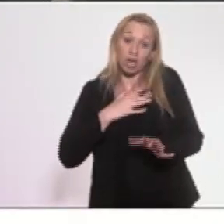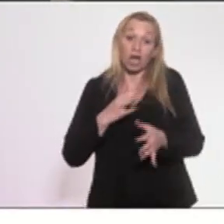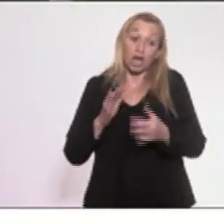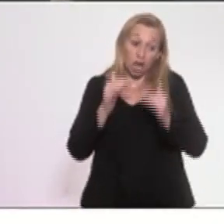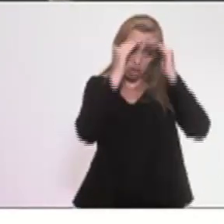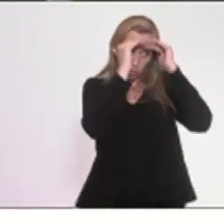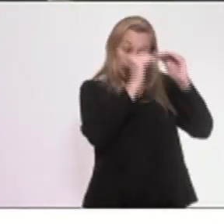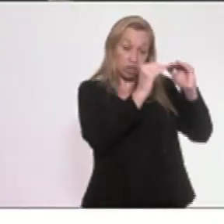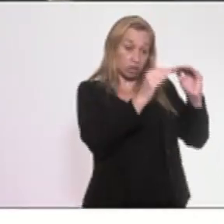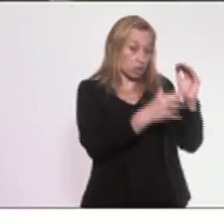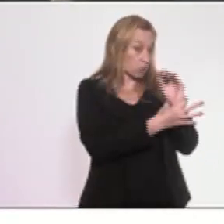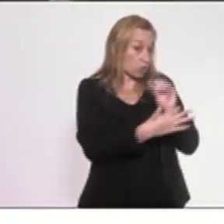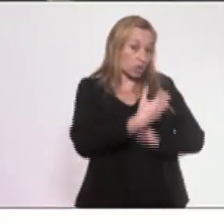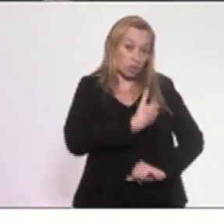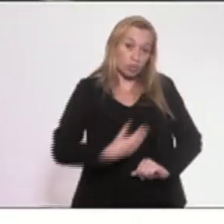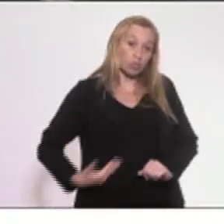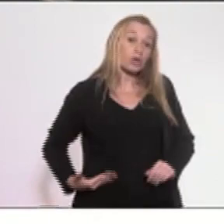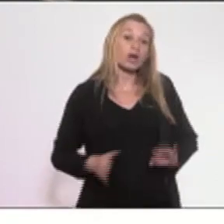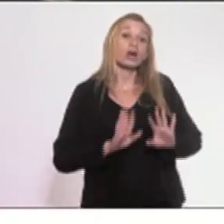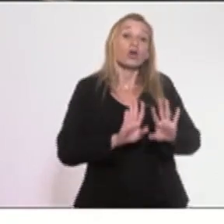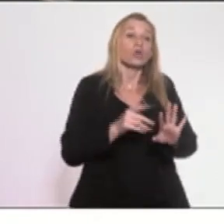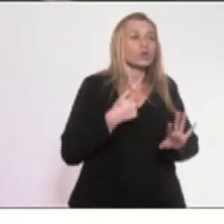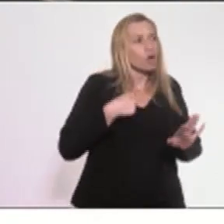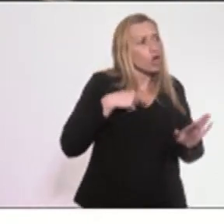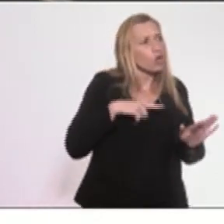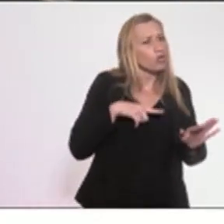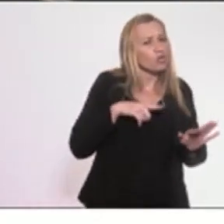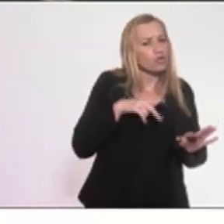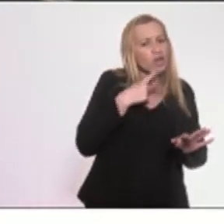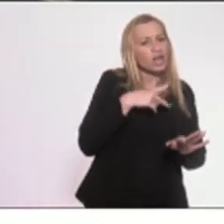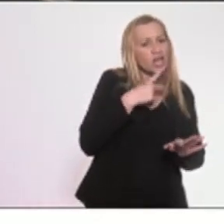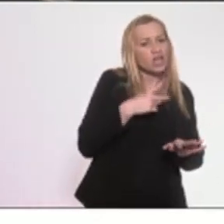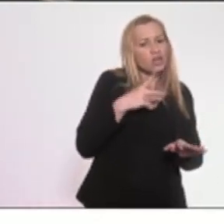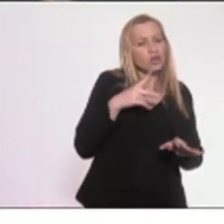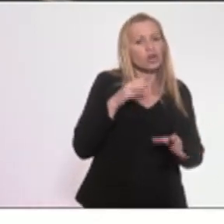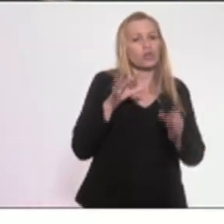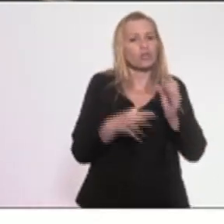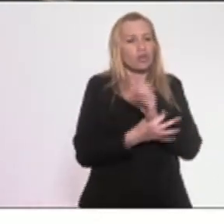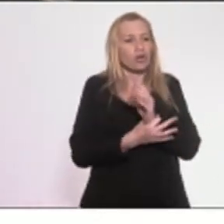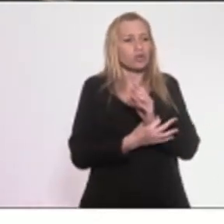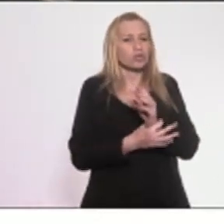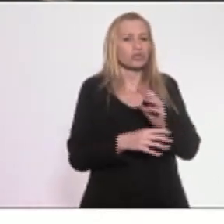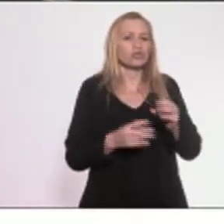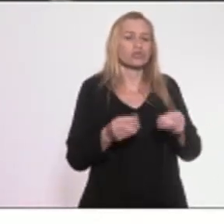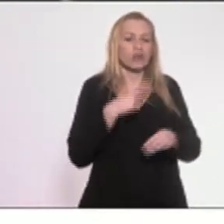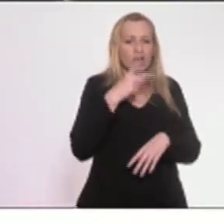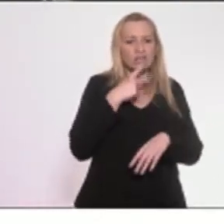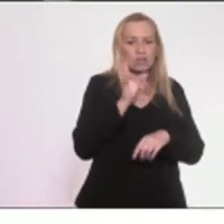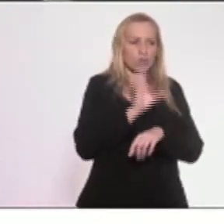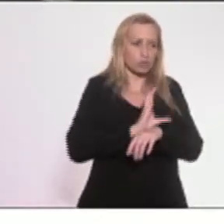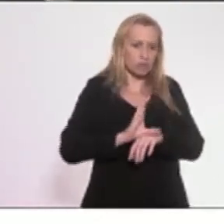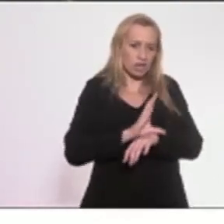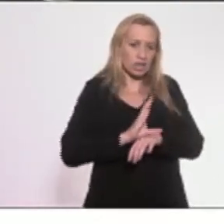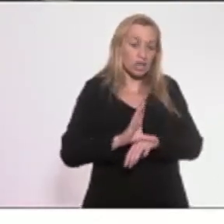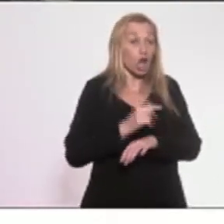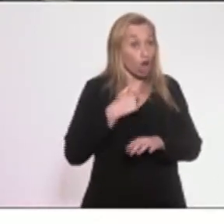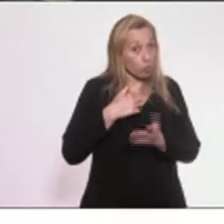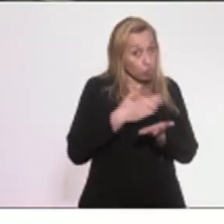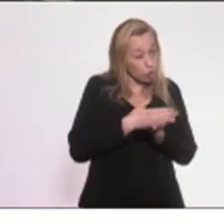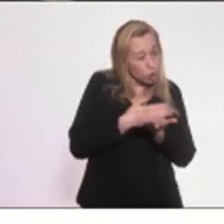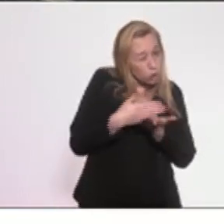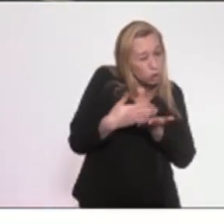Pública, quando eu emiti o voto dando pela constitucionalidade, eu, no